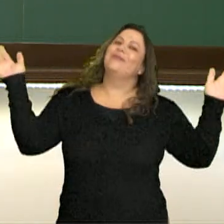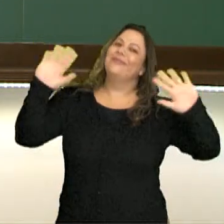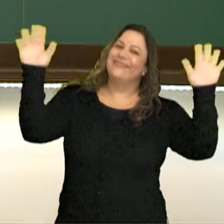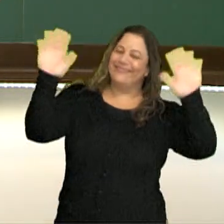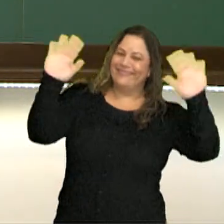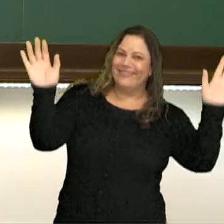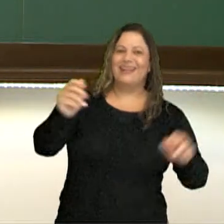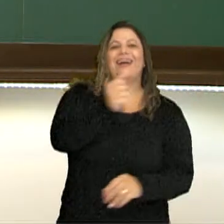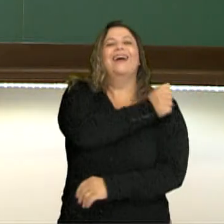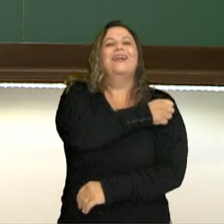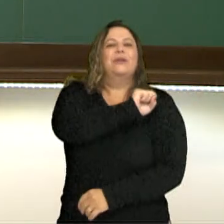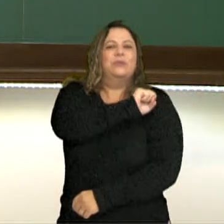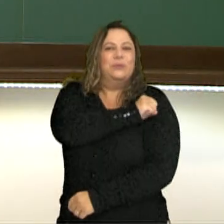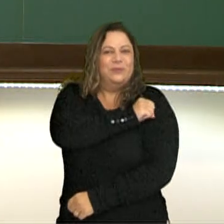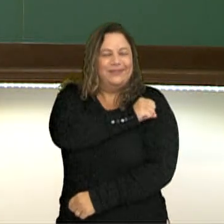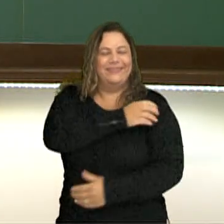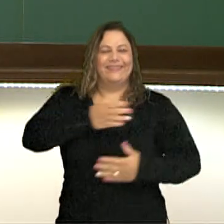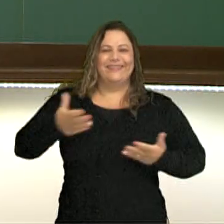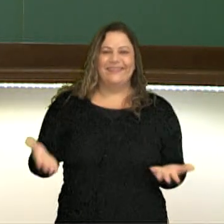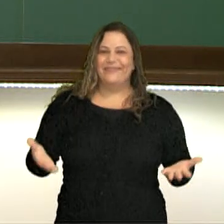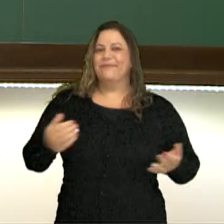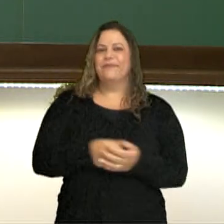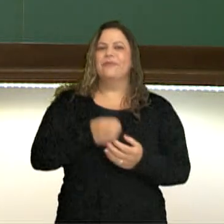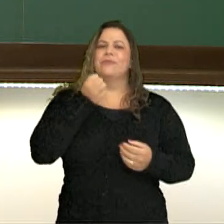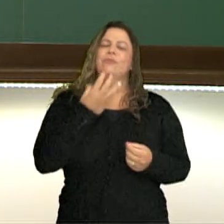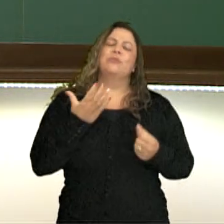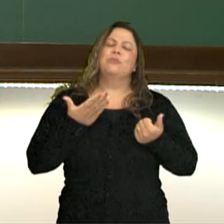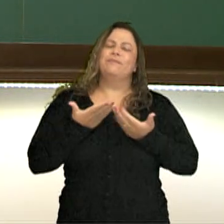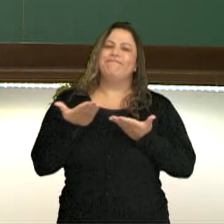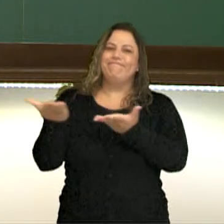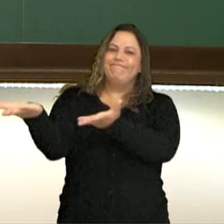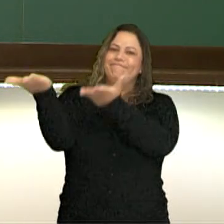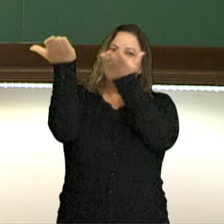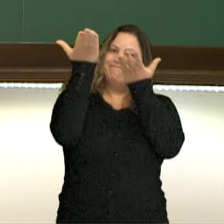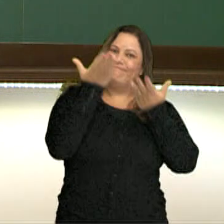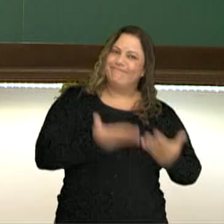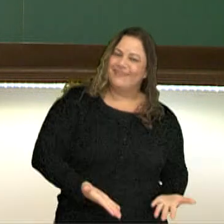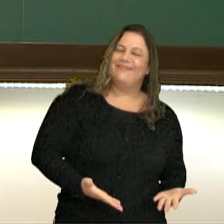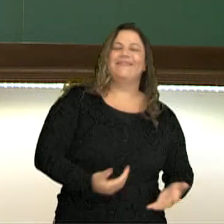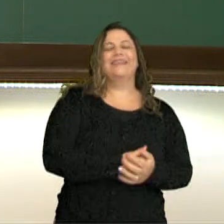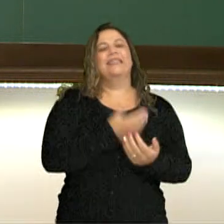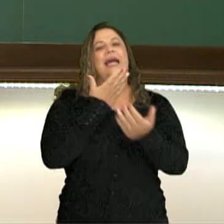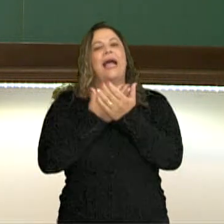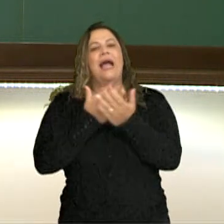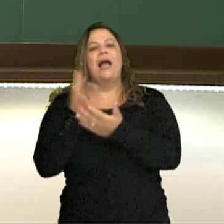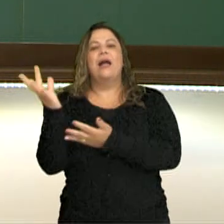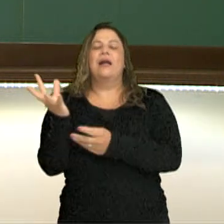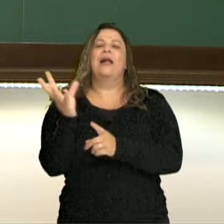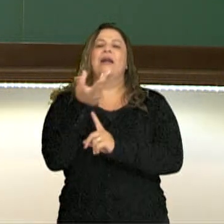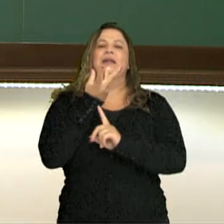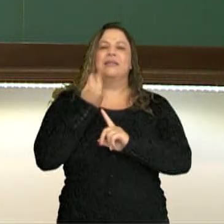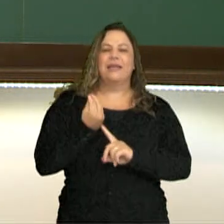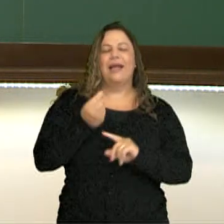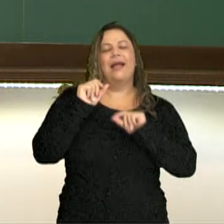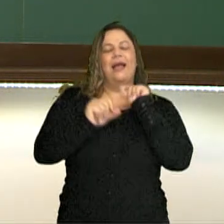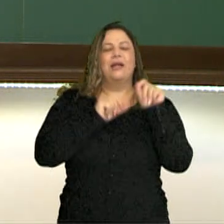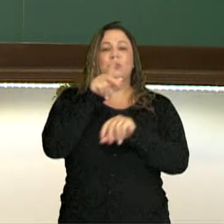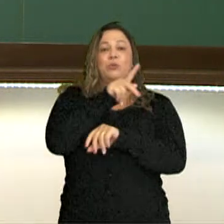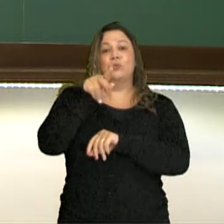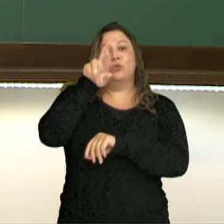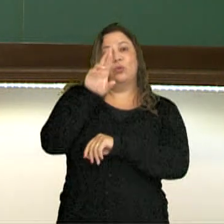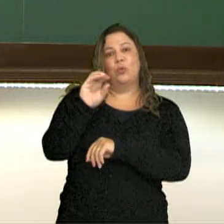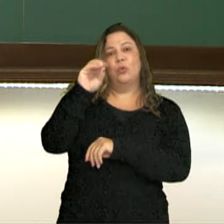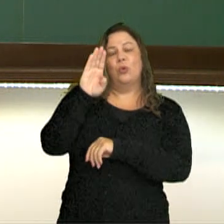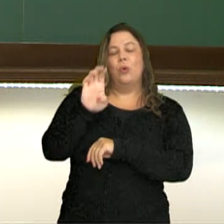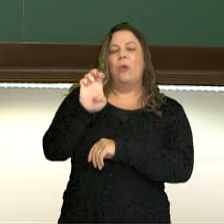Olá, alunos do 8º ano! Sejam bem-vindos a mais uma aula de arte. Eu sou o professor Roberval Carvalho e na aula de